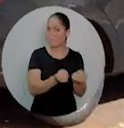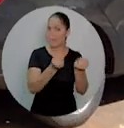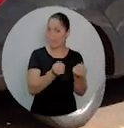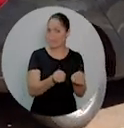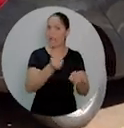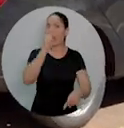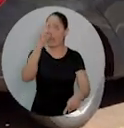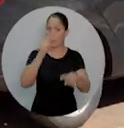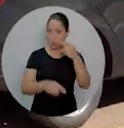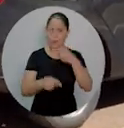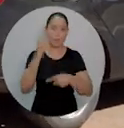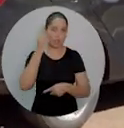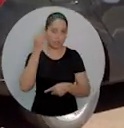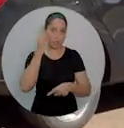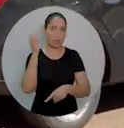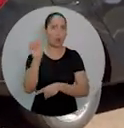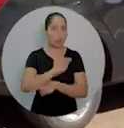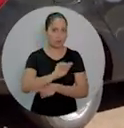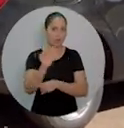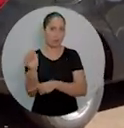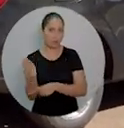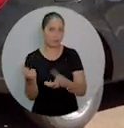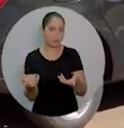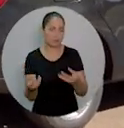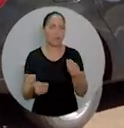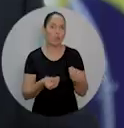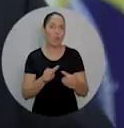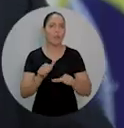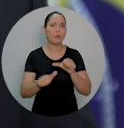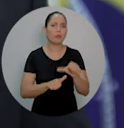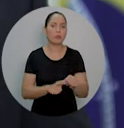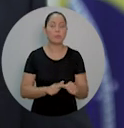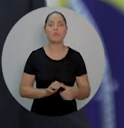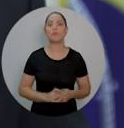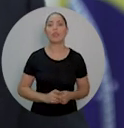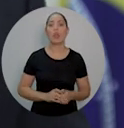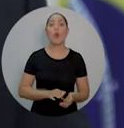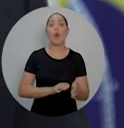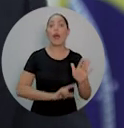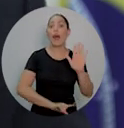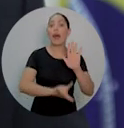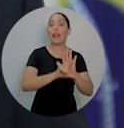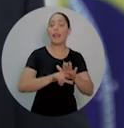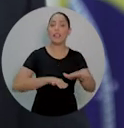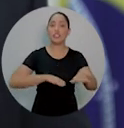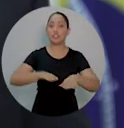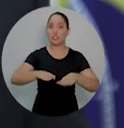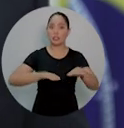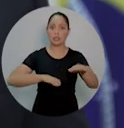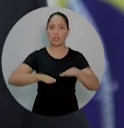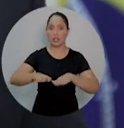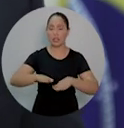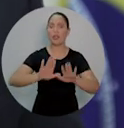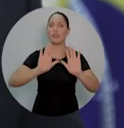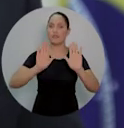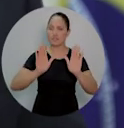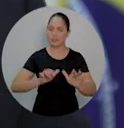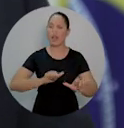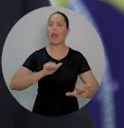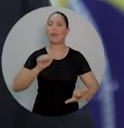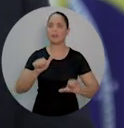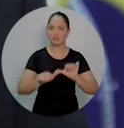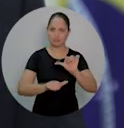ao volante. Quais mudanças a gente pode citar, doutor Carlos? O Código de Trânsito brasileiro sofre